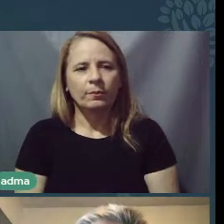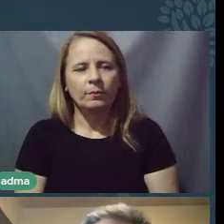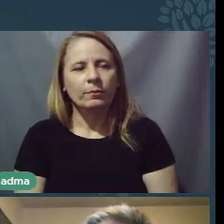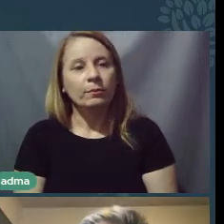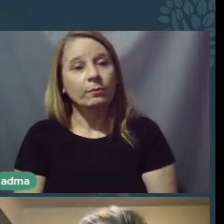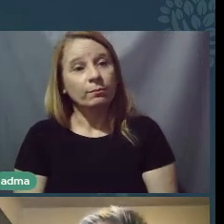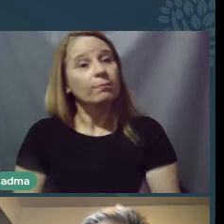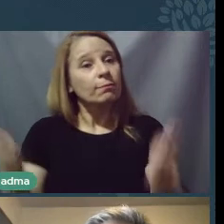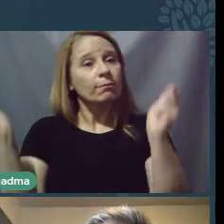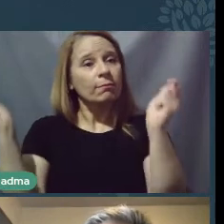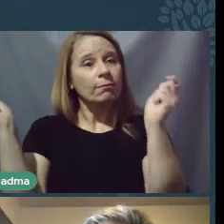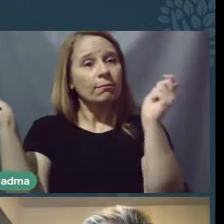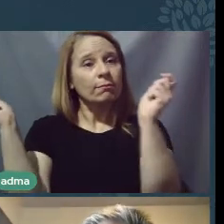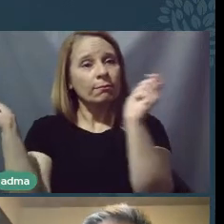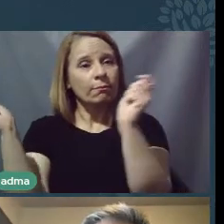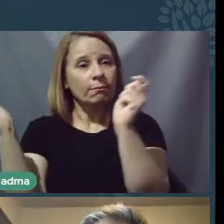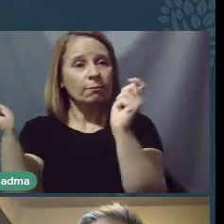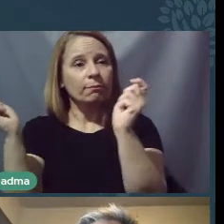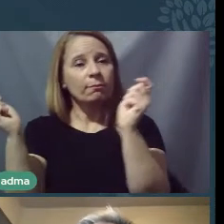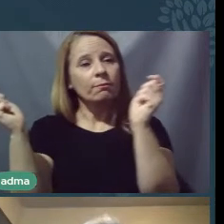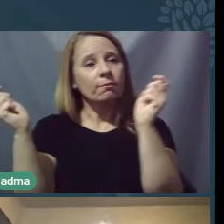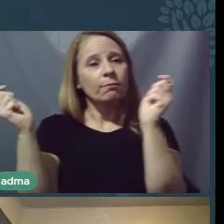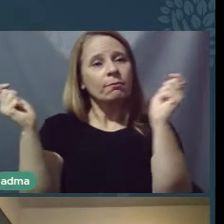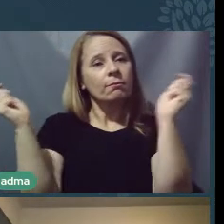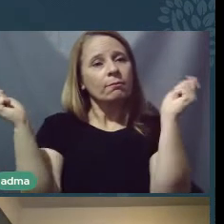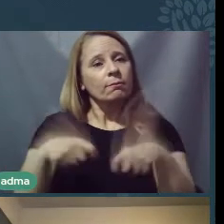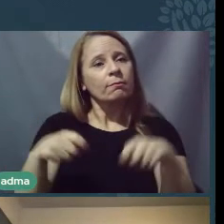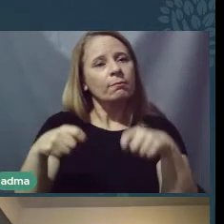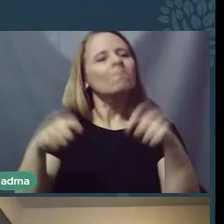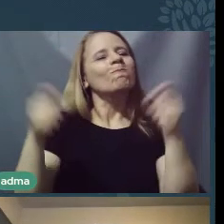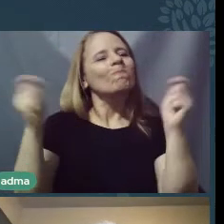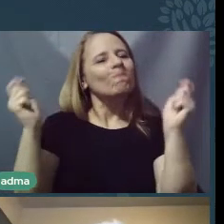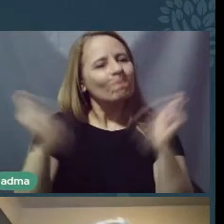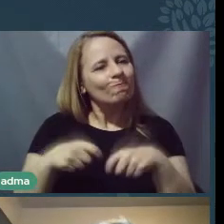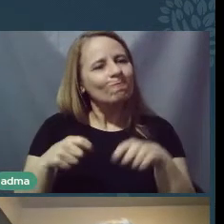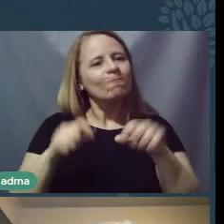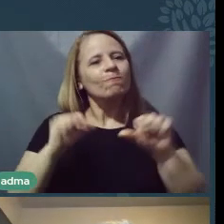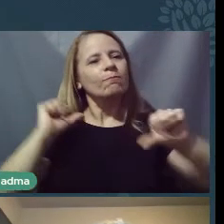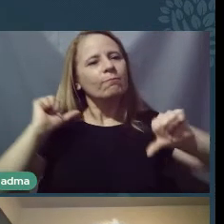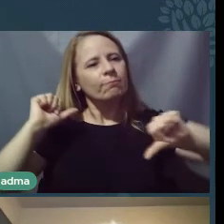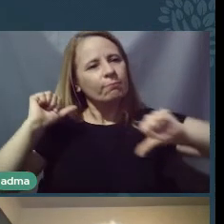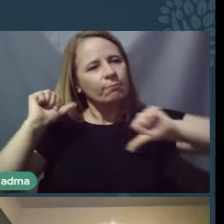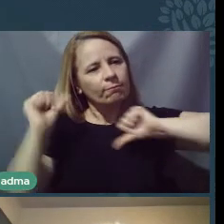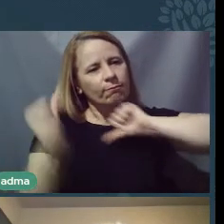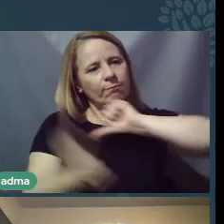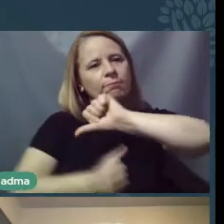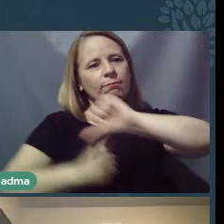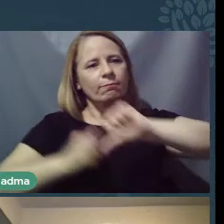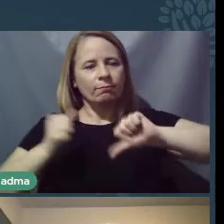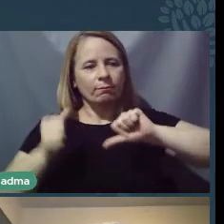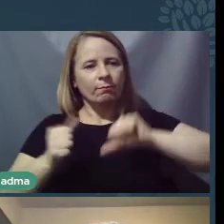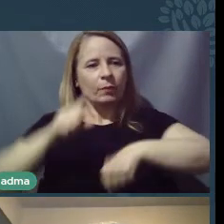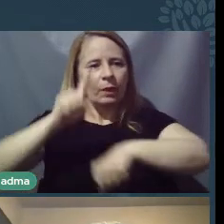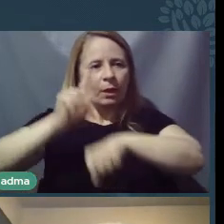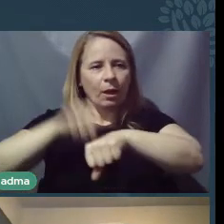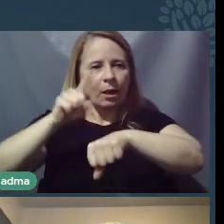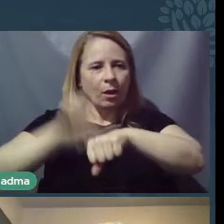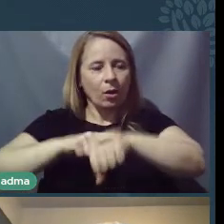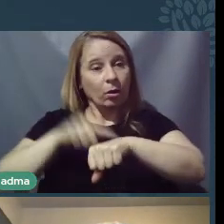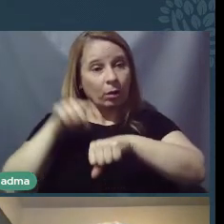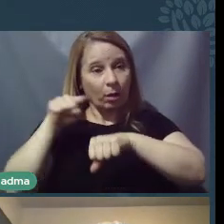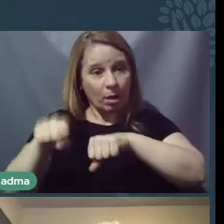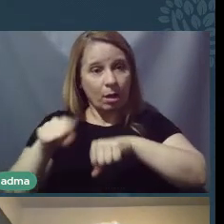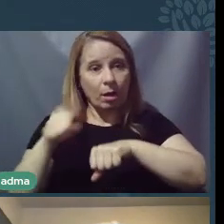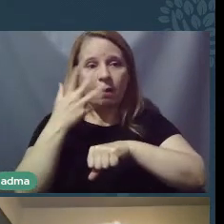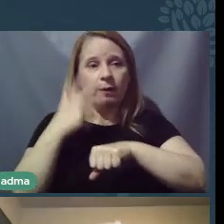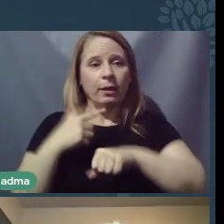É possível, sem dúvida nenhuma, transformar o momento da técnica inalatória. Essa criança tinha